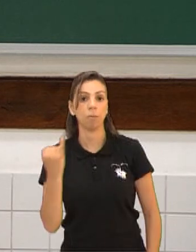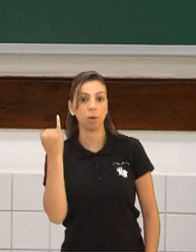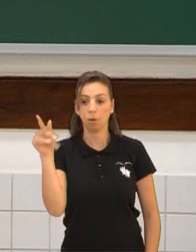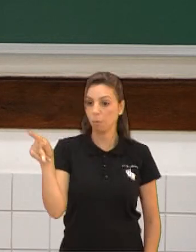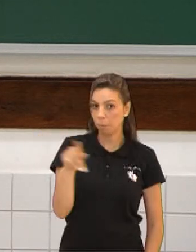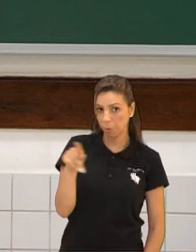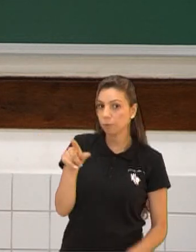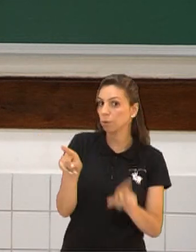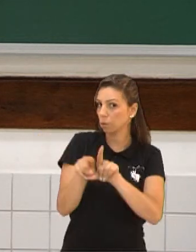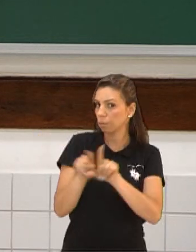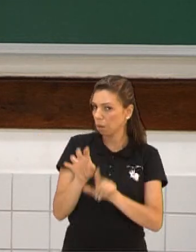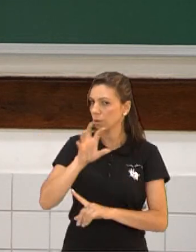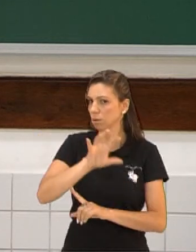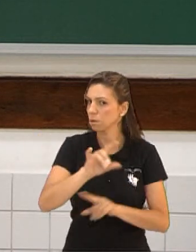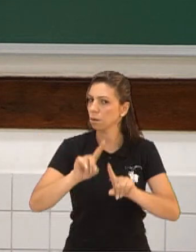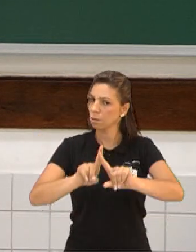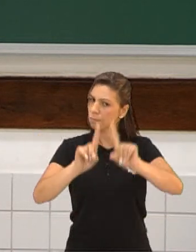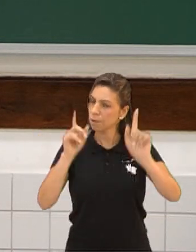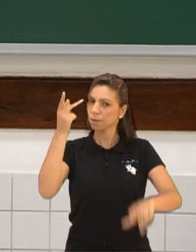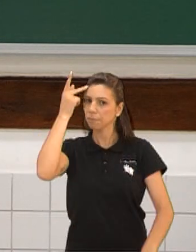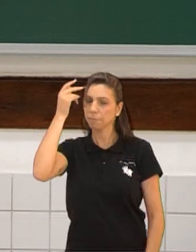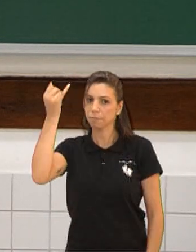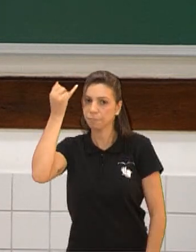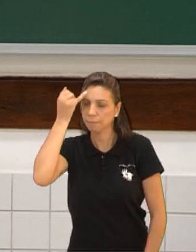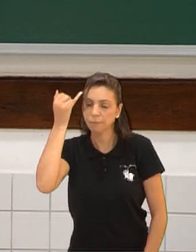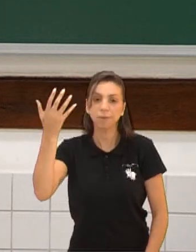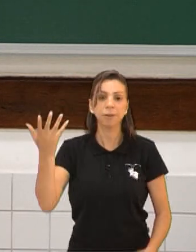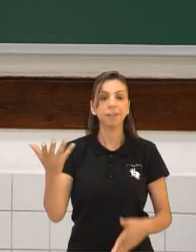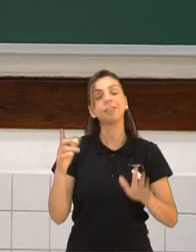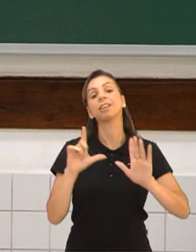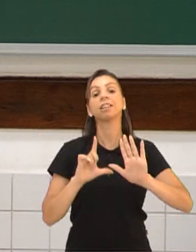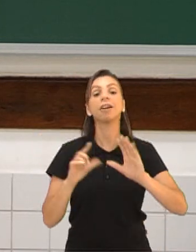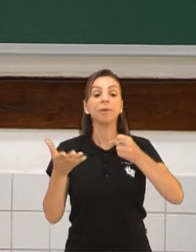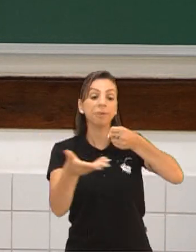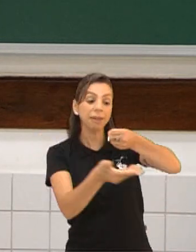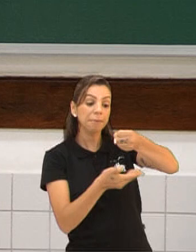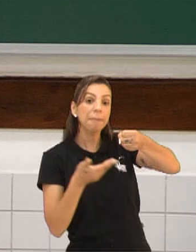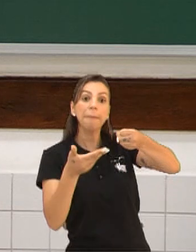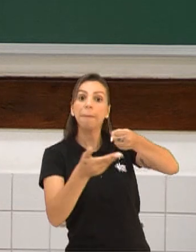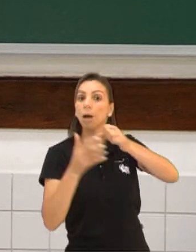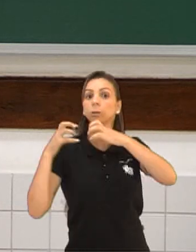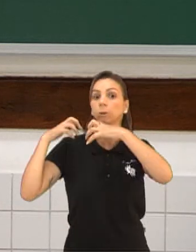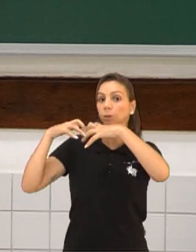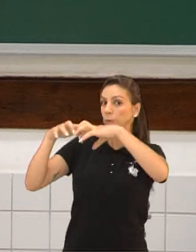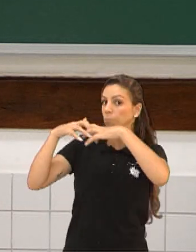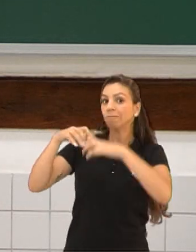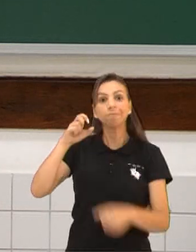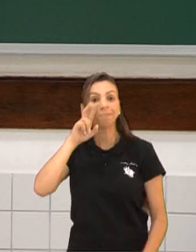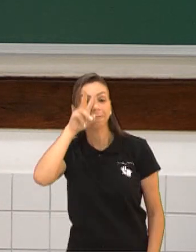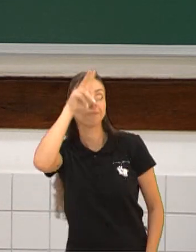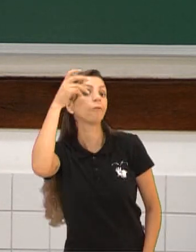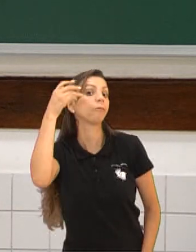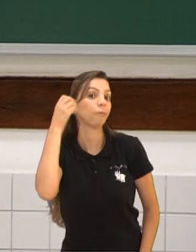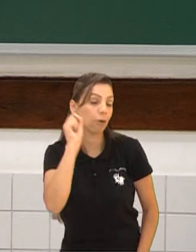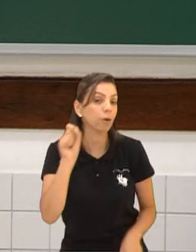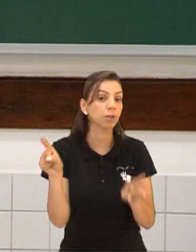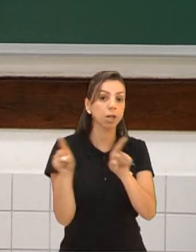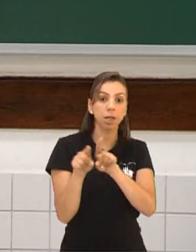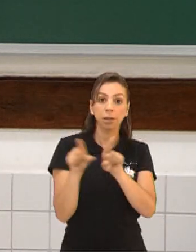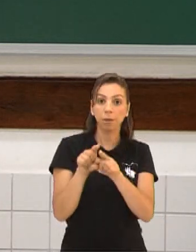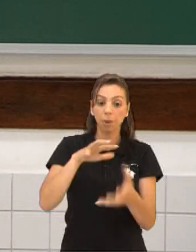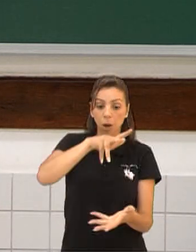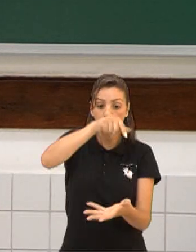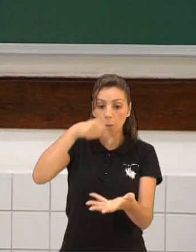também fazem isso, mas o Kant fez isso e deixou bases de reflexão muito fortes e